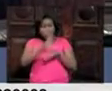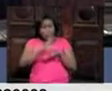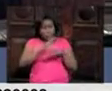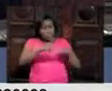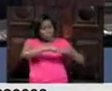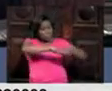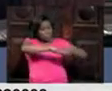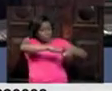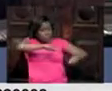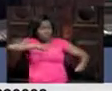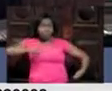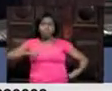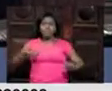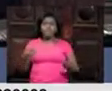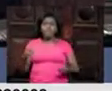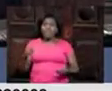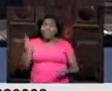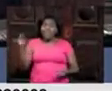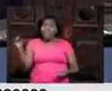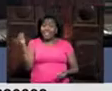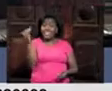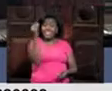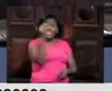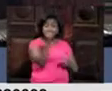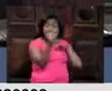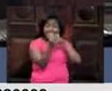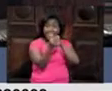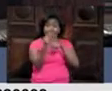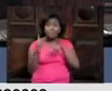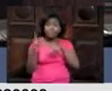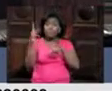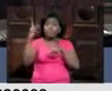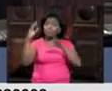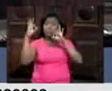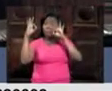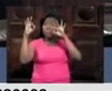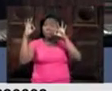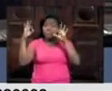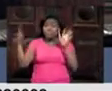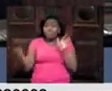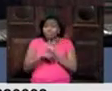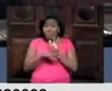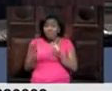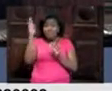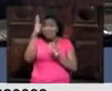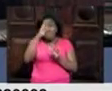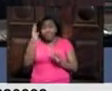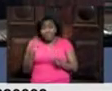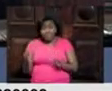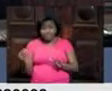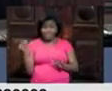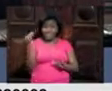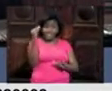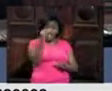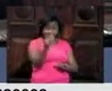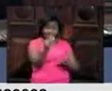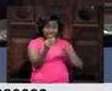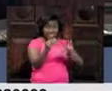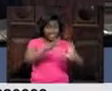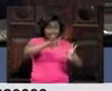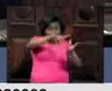diante da entrega da principal reserva de riqueza do mundo, que pertence ao Brasil e à sua gente, ao controle do